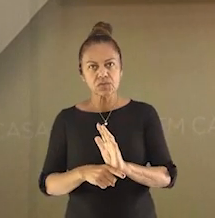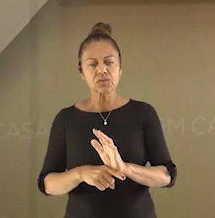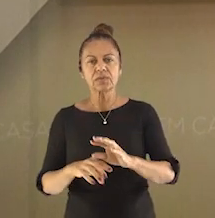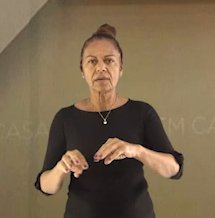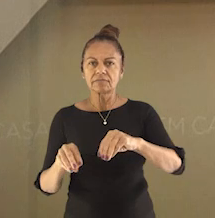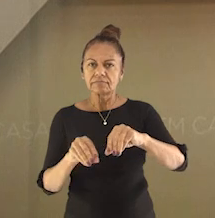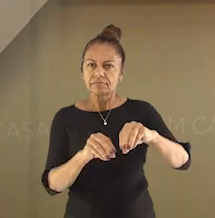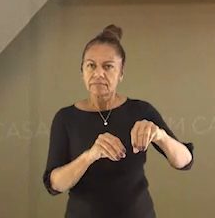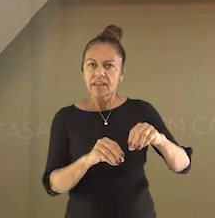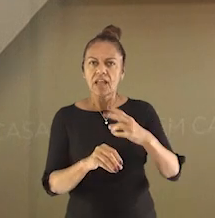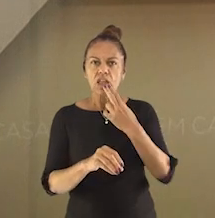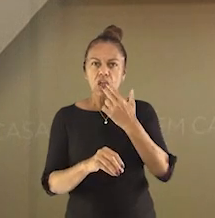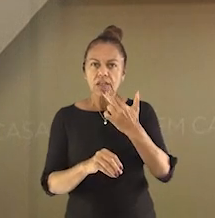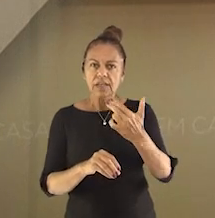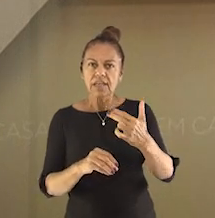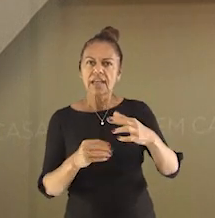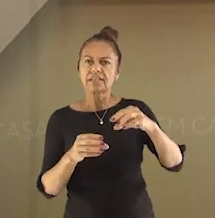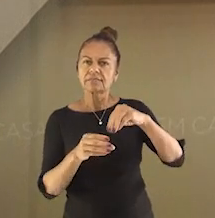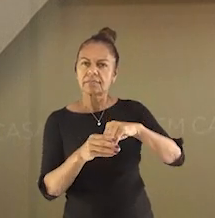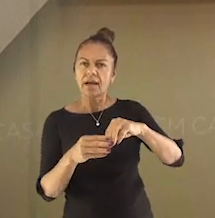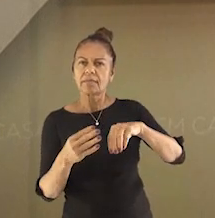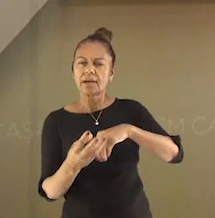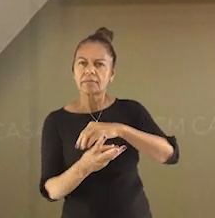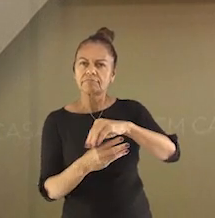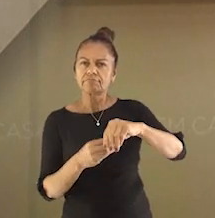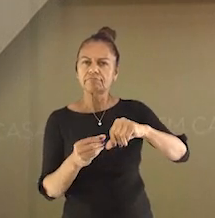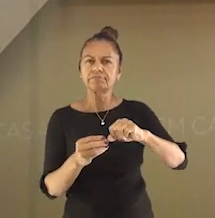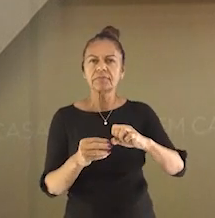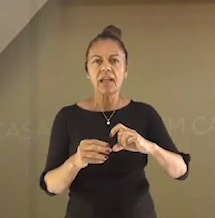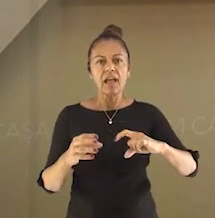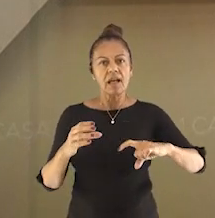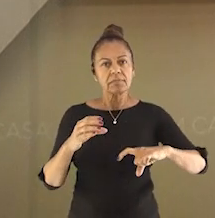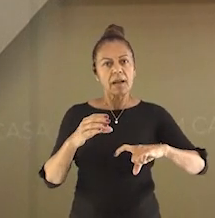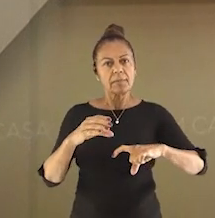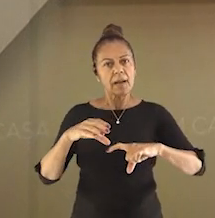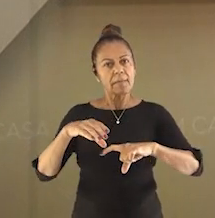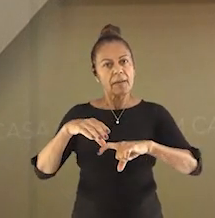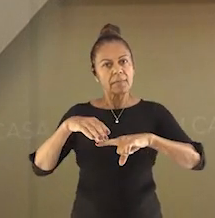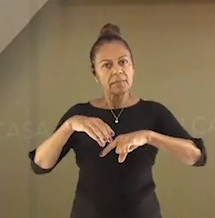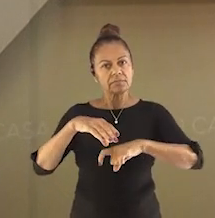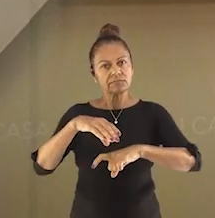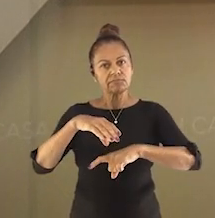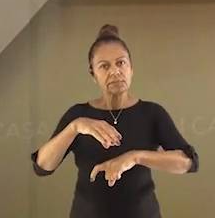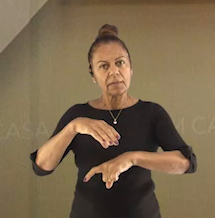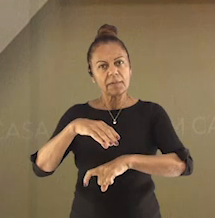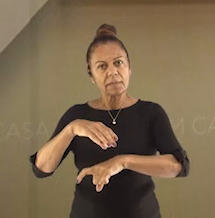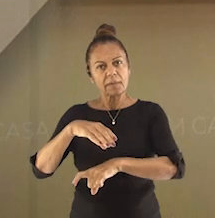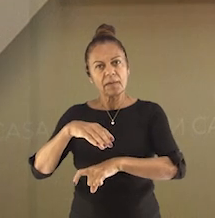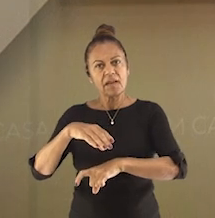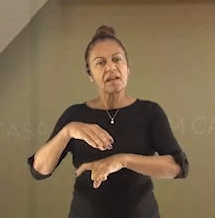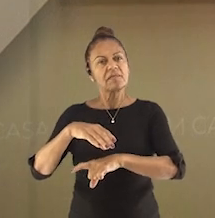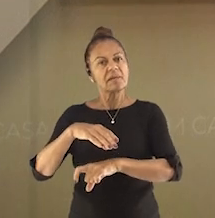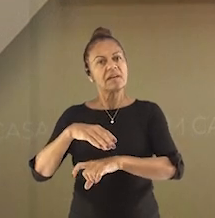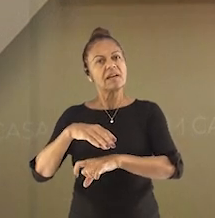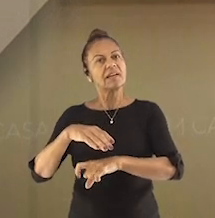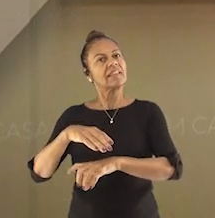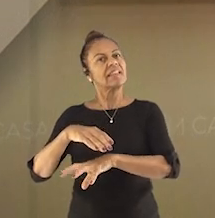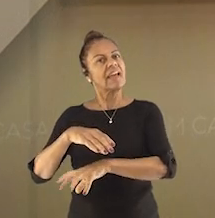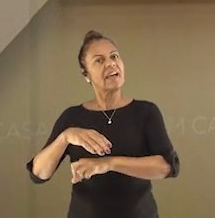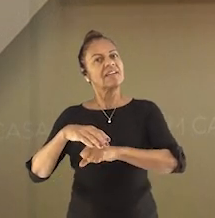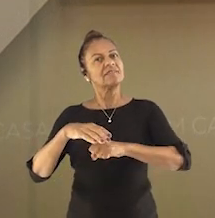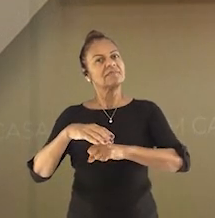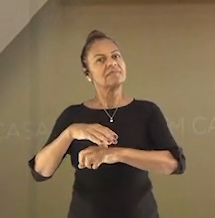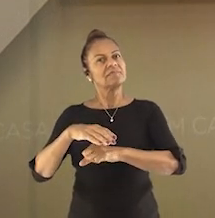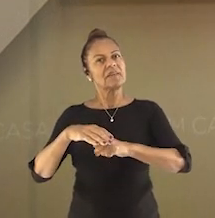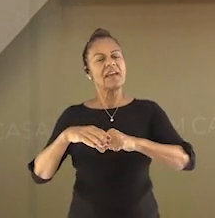em nutrientes. Elas cavam buracos na terra e, de acordo que vão cavando, engolem a terra e